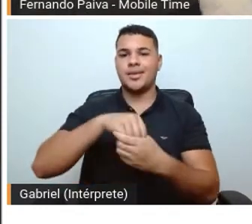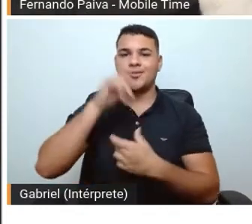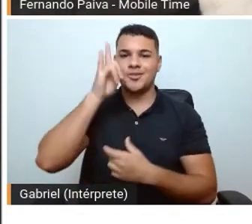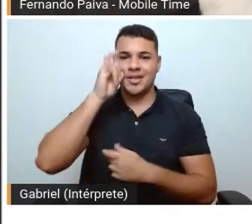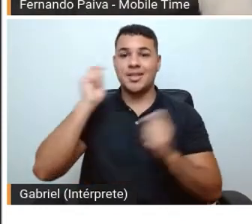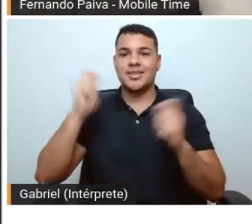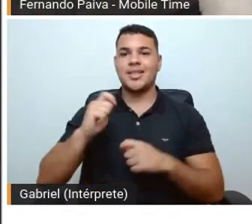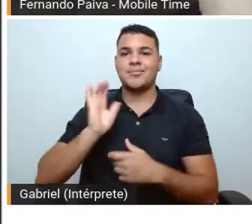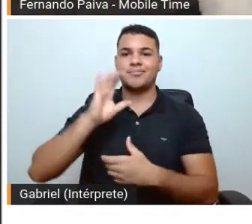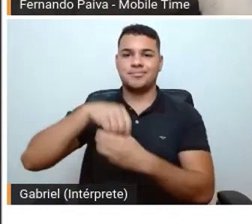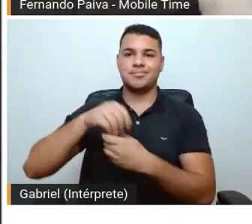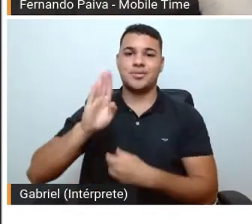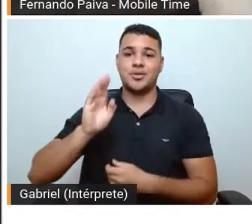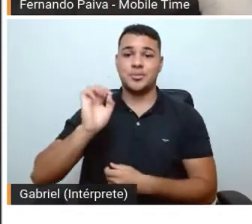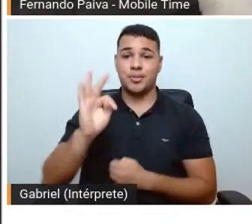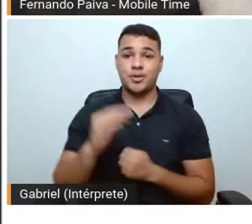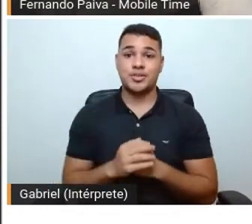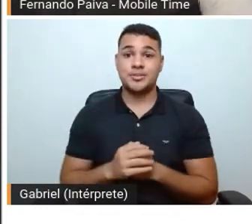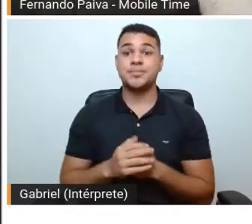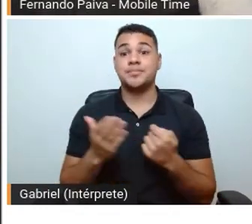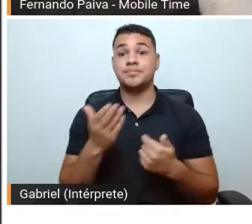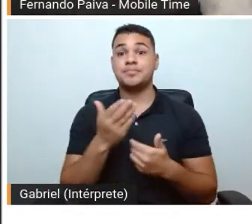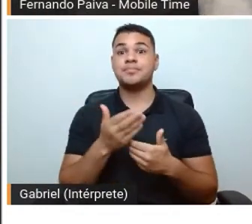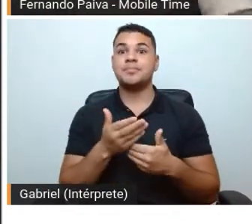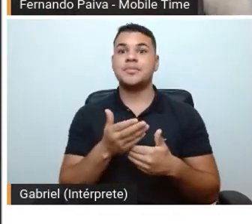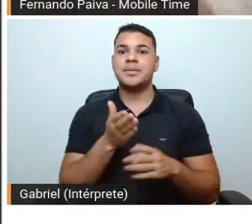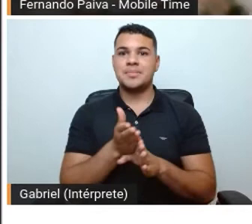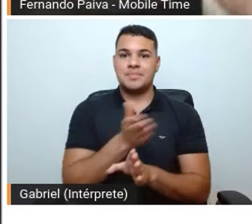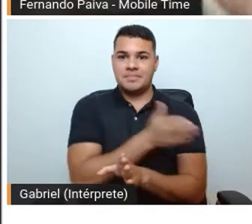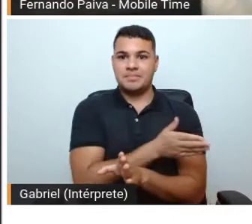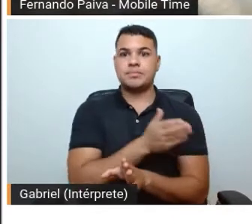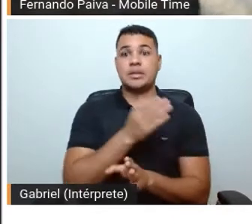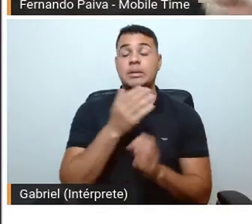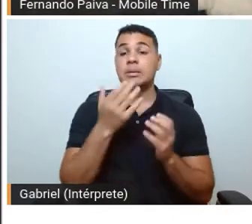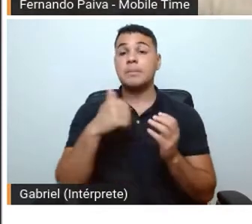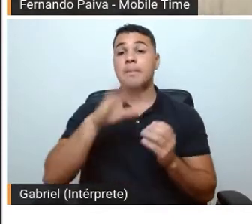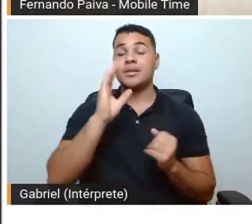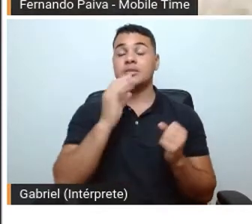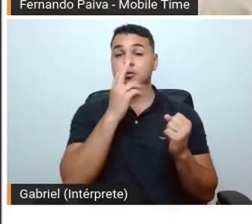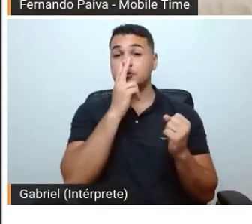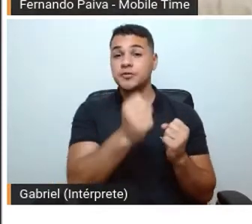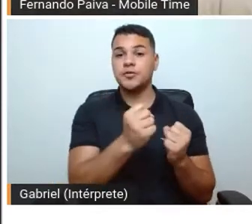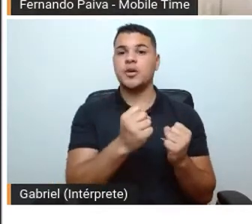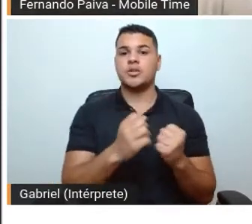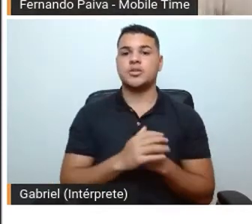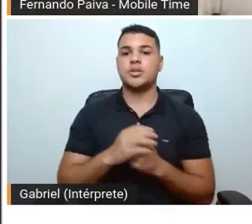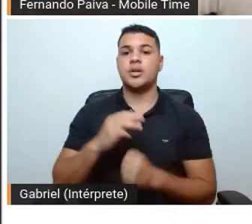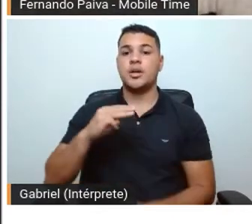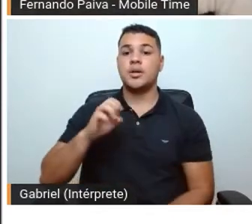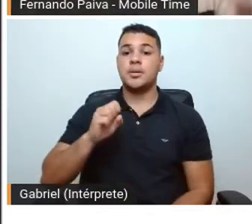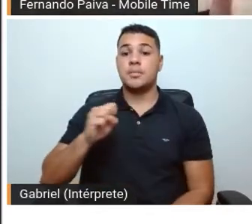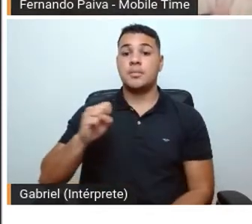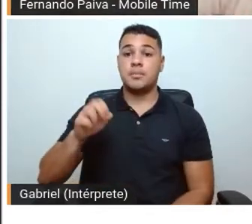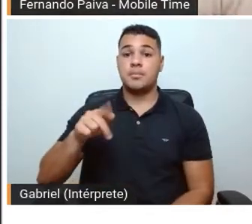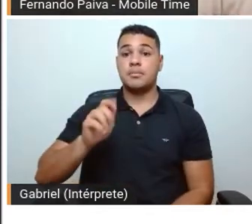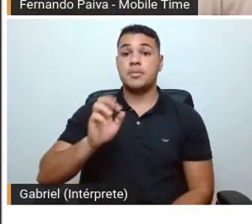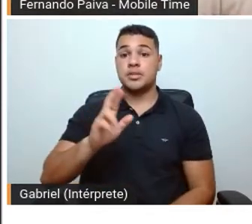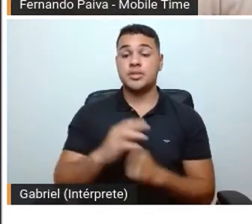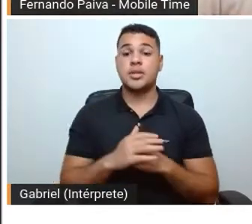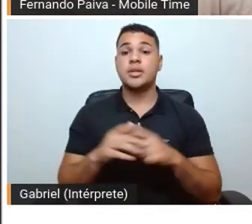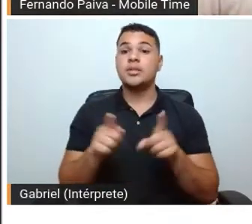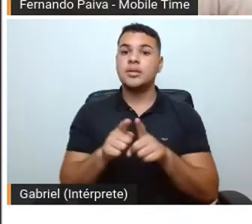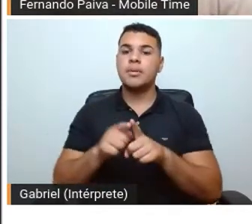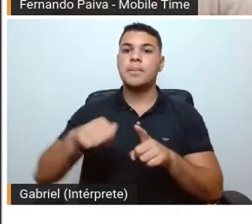o mestre aqui lá atrás era mais forte né porque essa estamos Bossi e em mobile começou